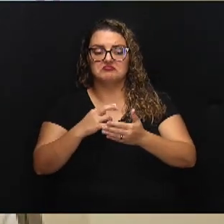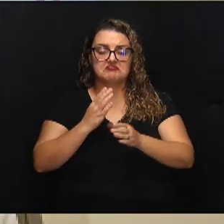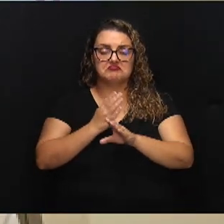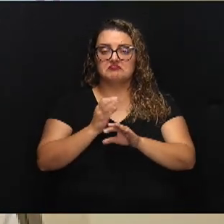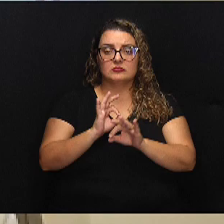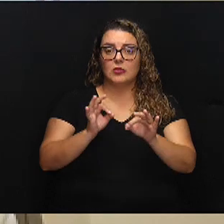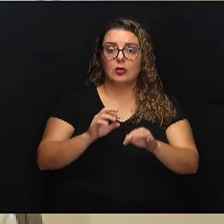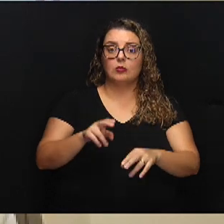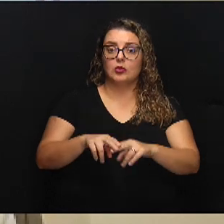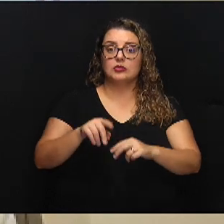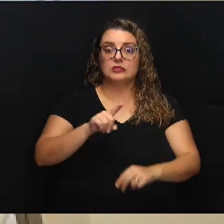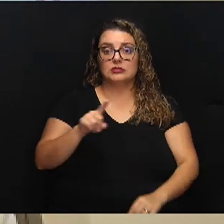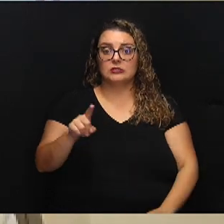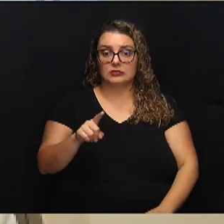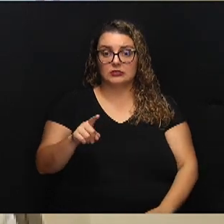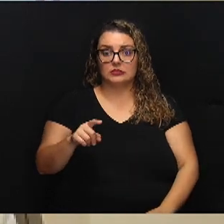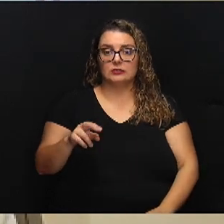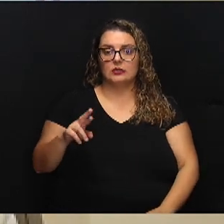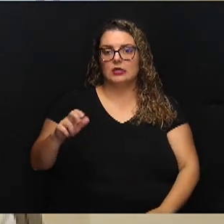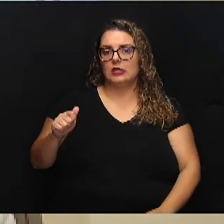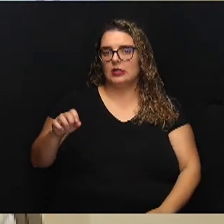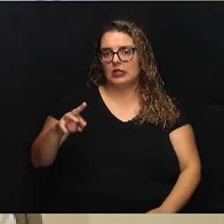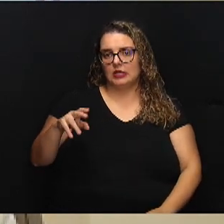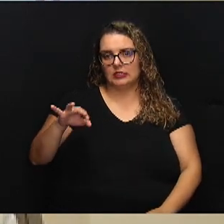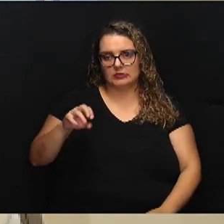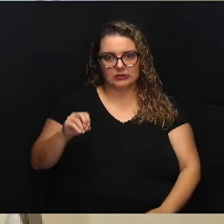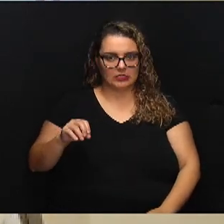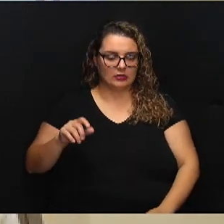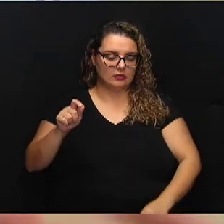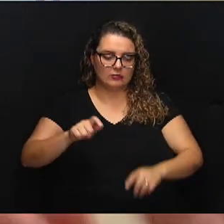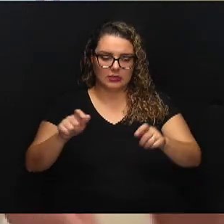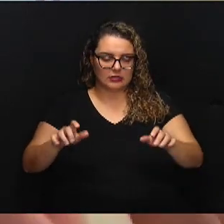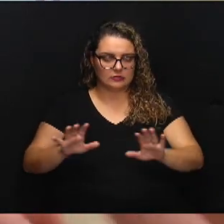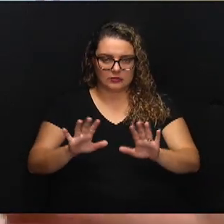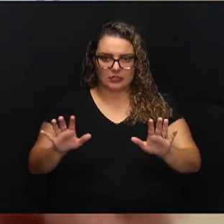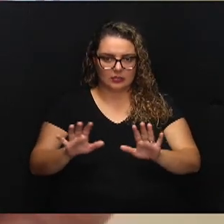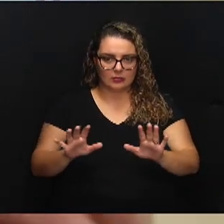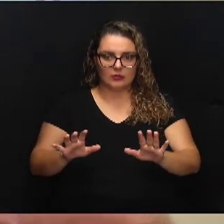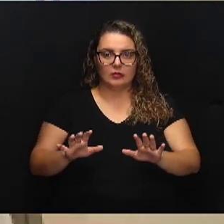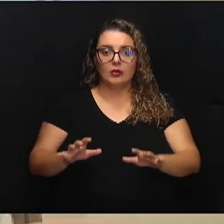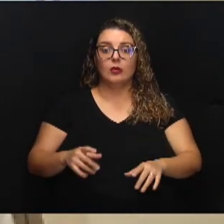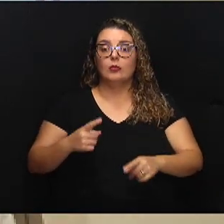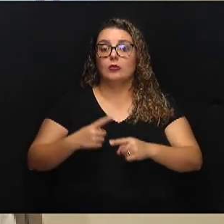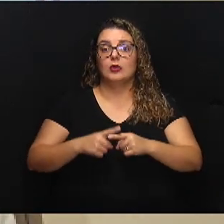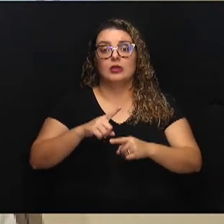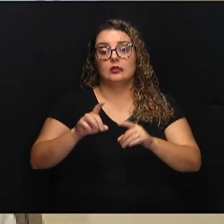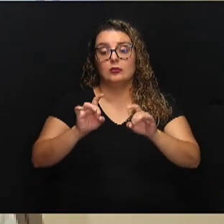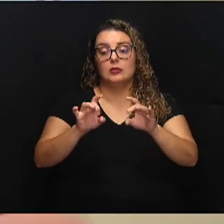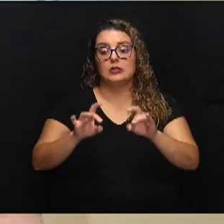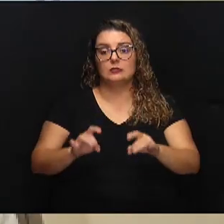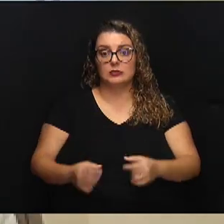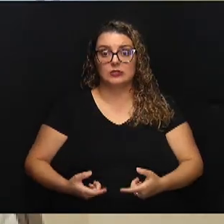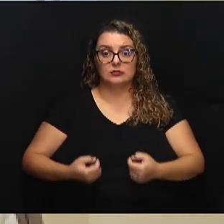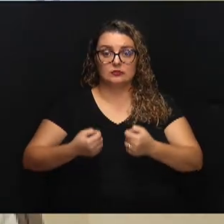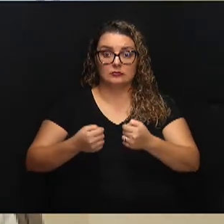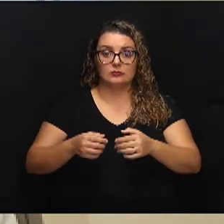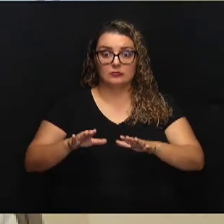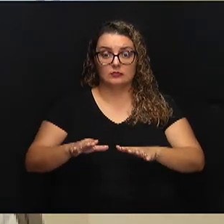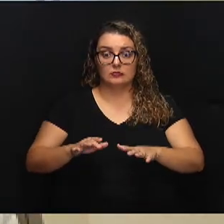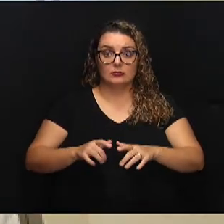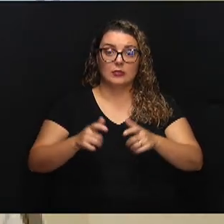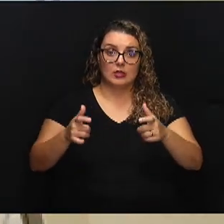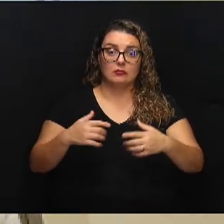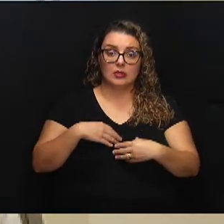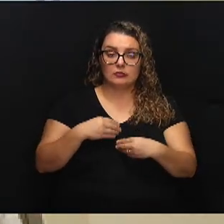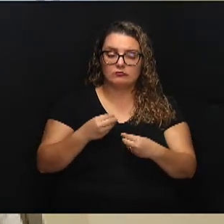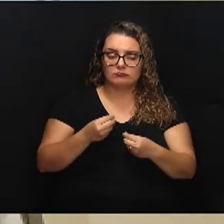é utilizado como um método de rastreio para essas pacientes, porque ele não é específico de câncer, mas ele é altamente